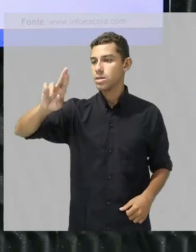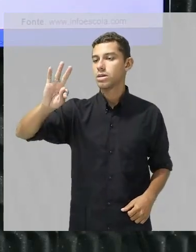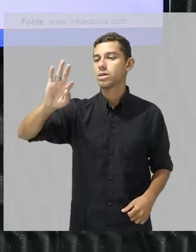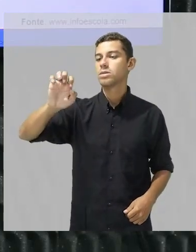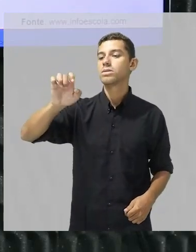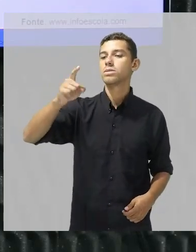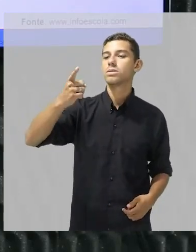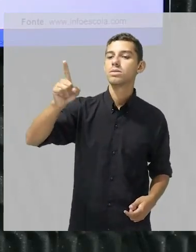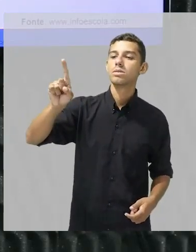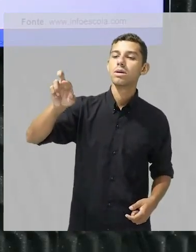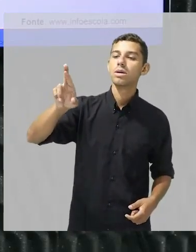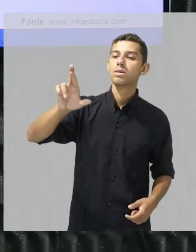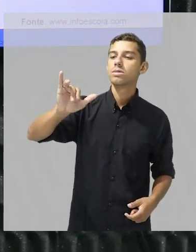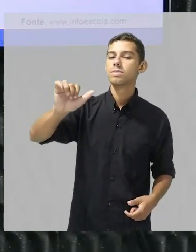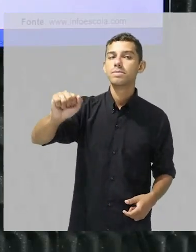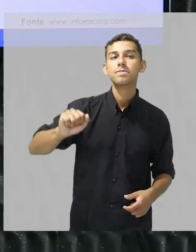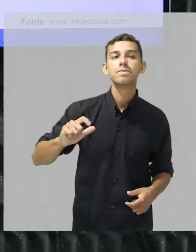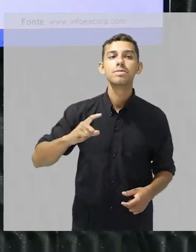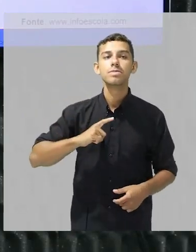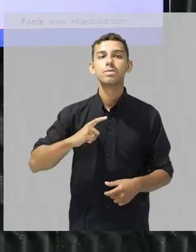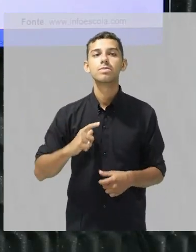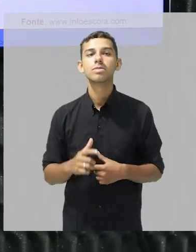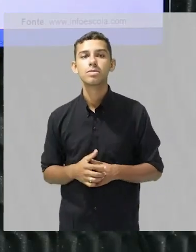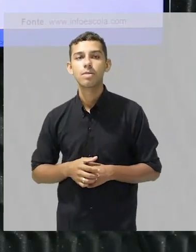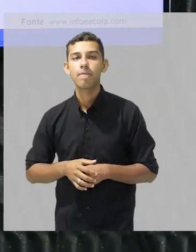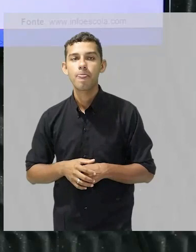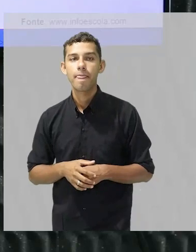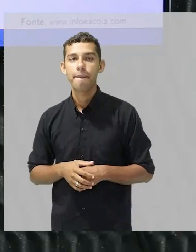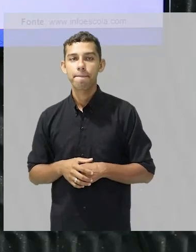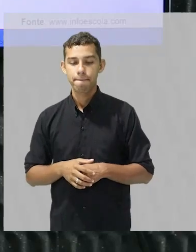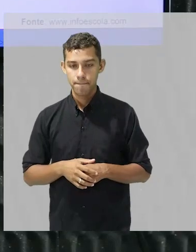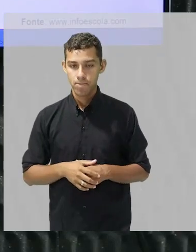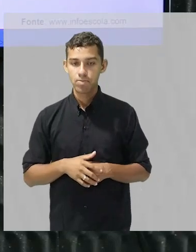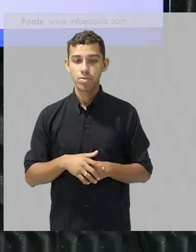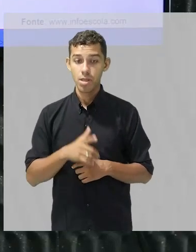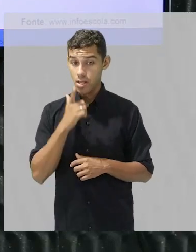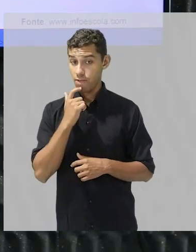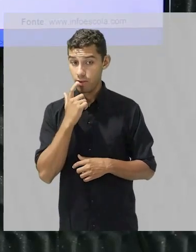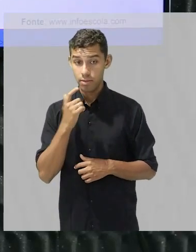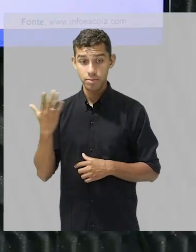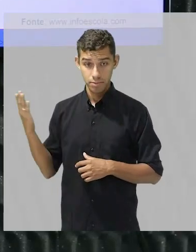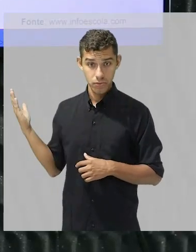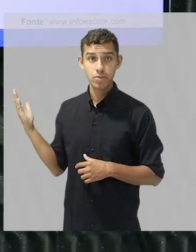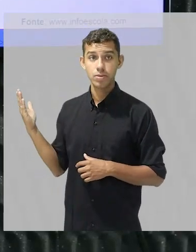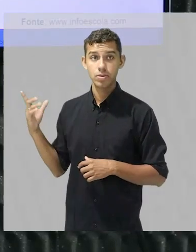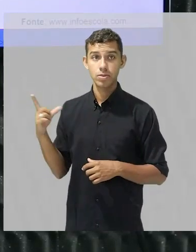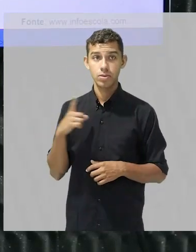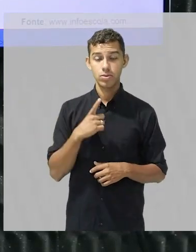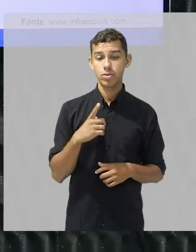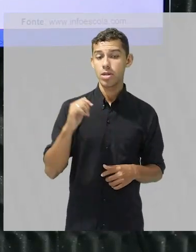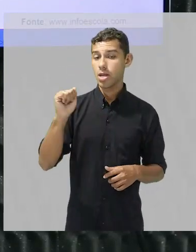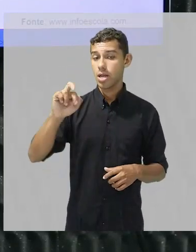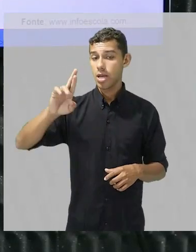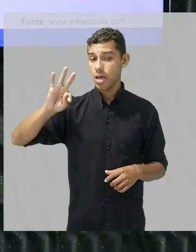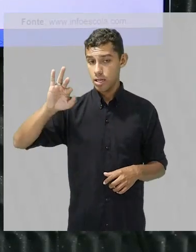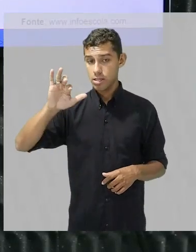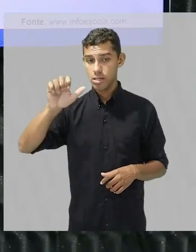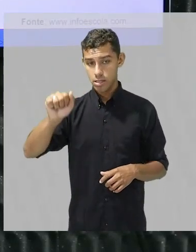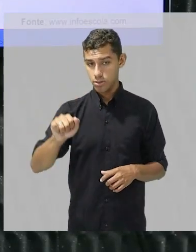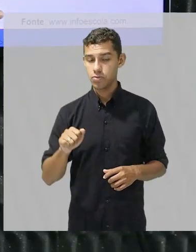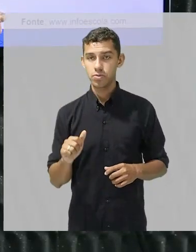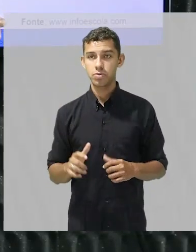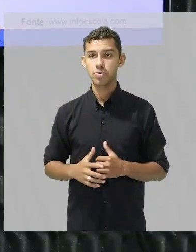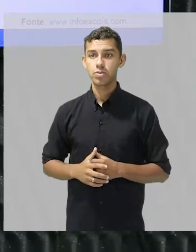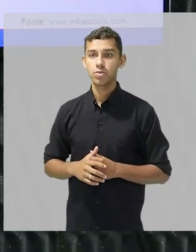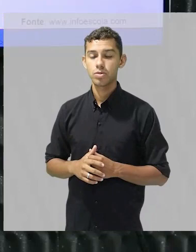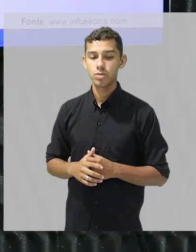de artéria. Onde é que nós temos aqui a artéria? Olha aqui, ó. A artéria é isso aqui, porque está levando sangue do coração